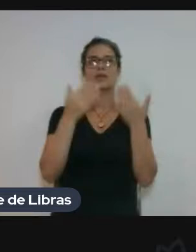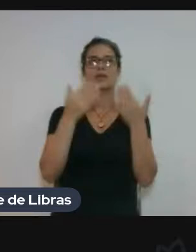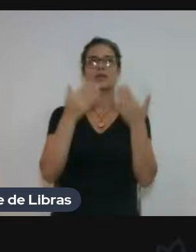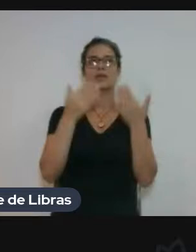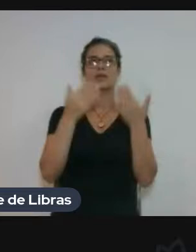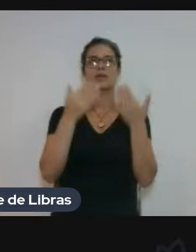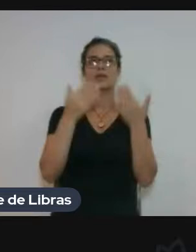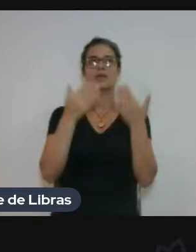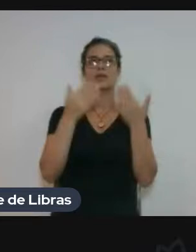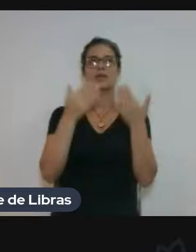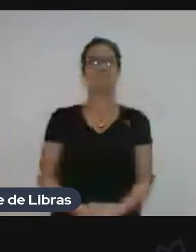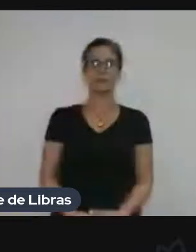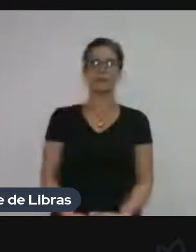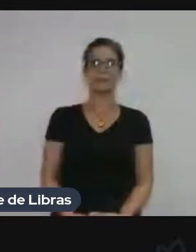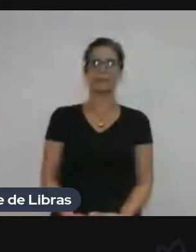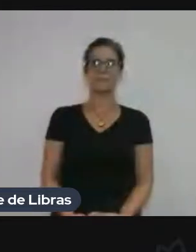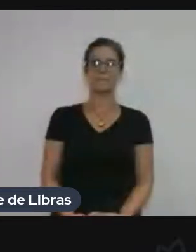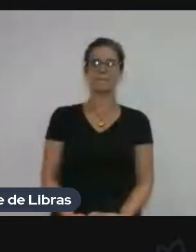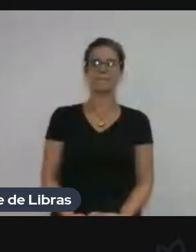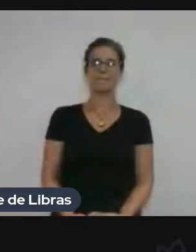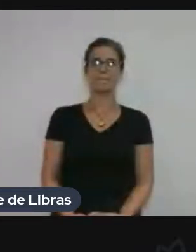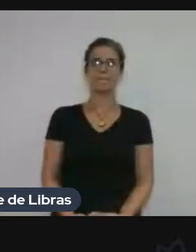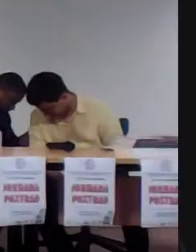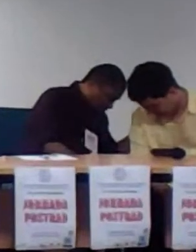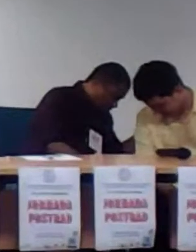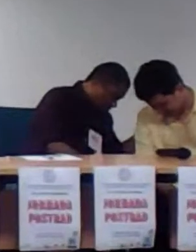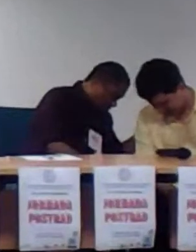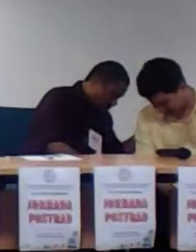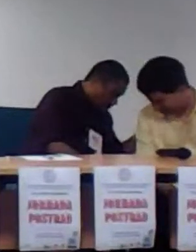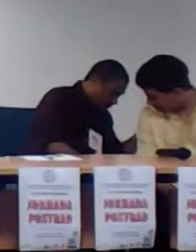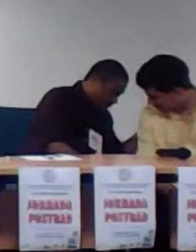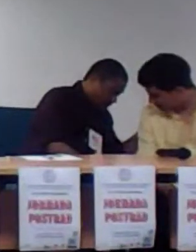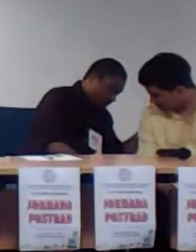...cuidados pessoais de todos os cursos do INN, né?